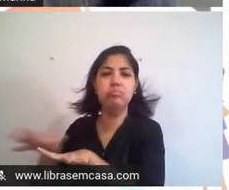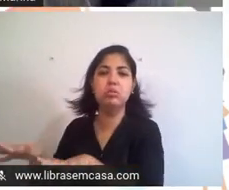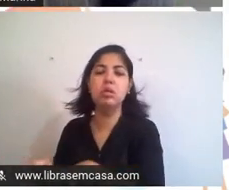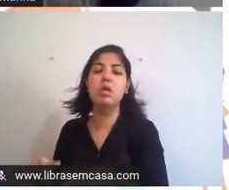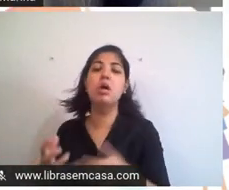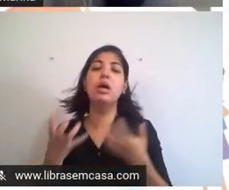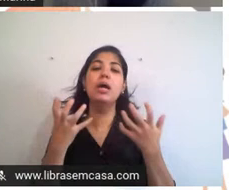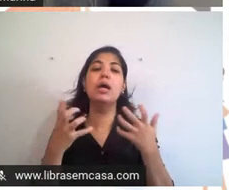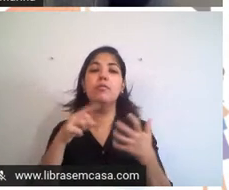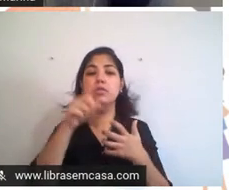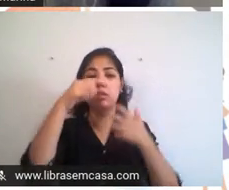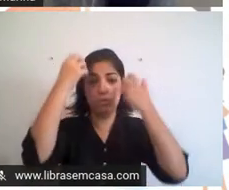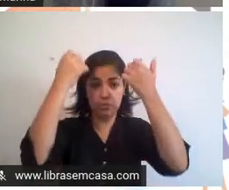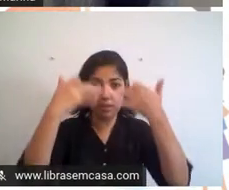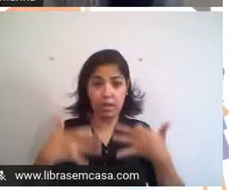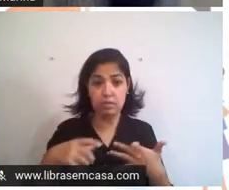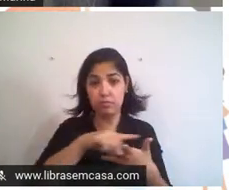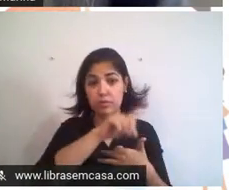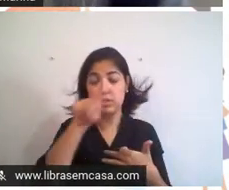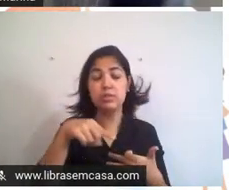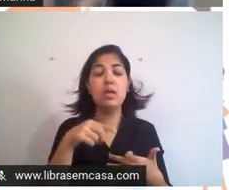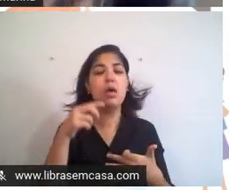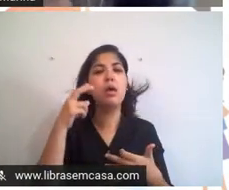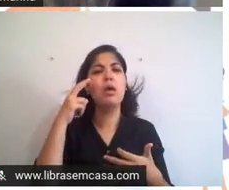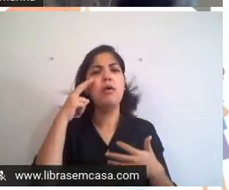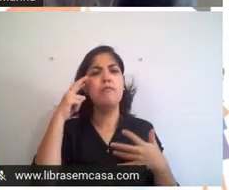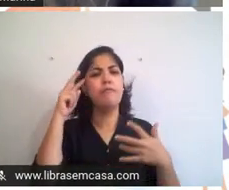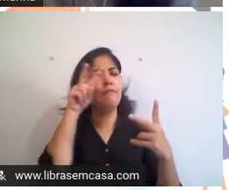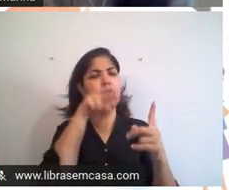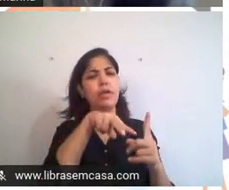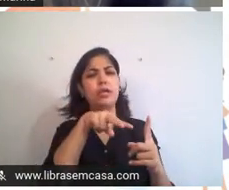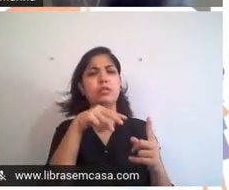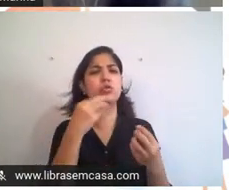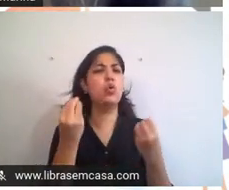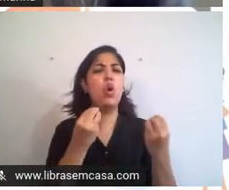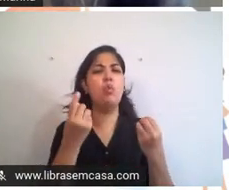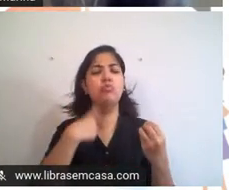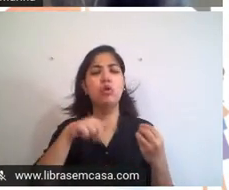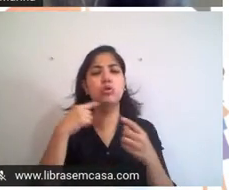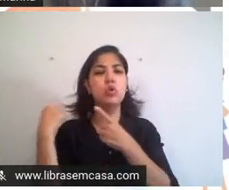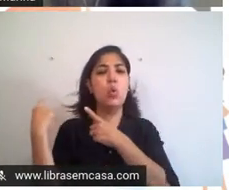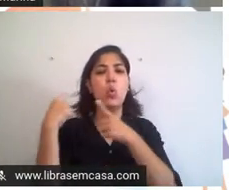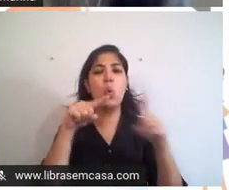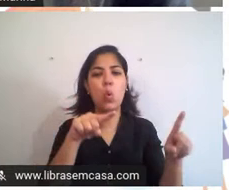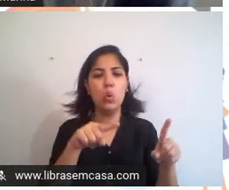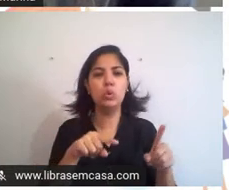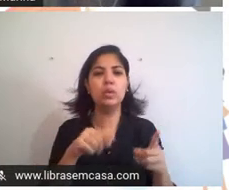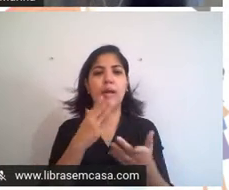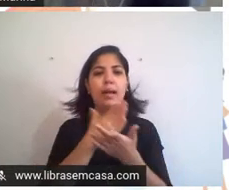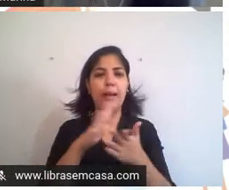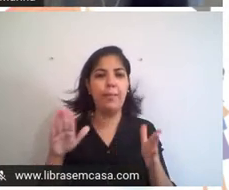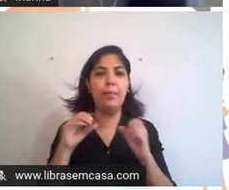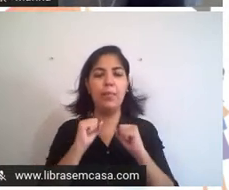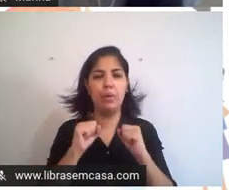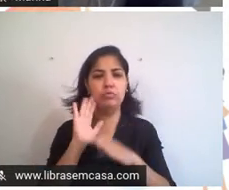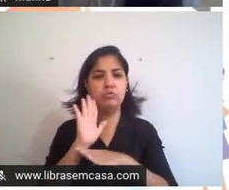que você comentasse um pouco como você enxerga isso e de que forma a gente pode fazer frente a essa situação. Obrigada.